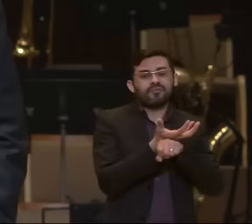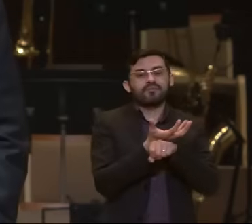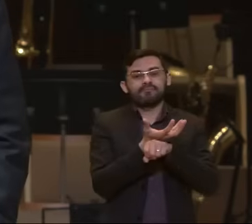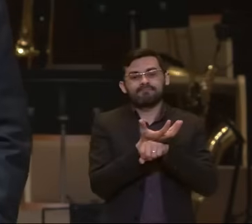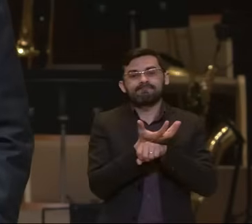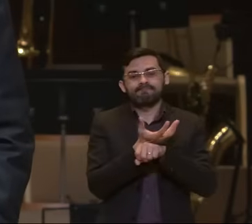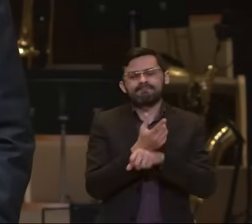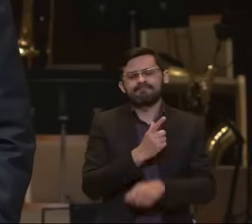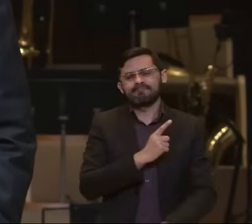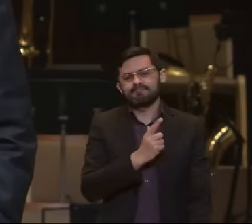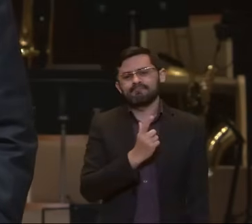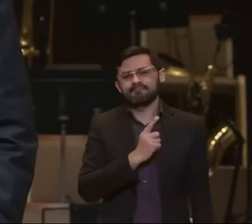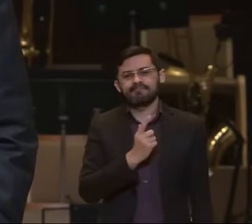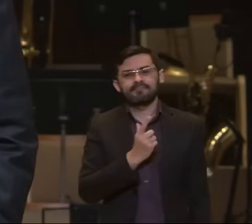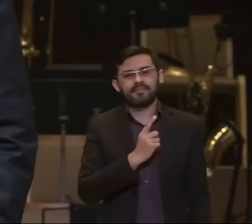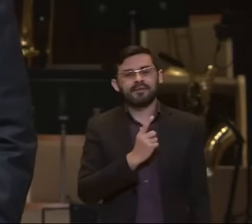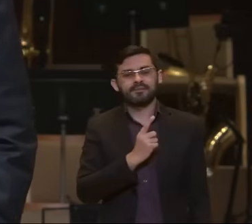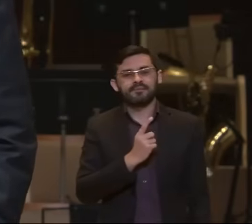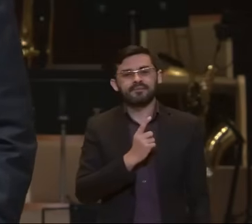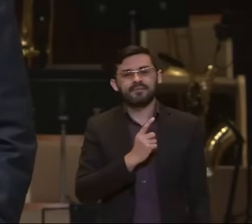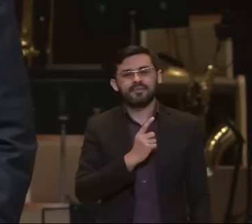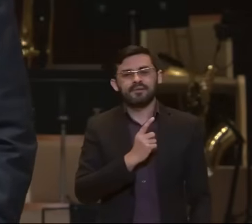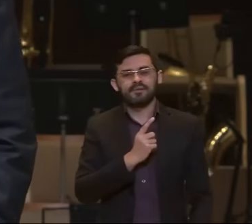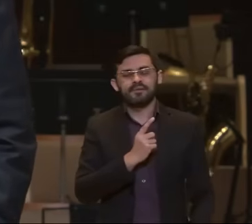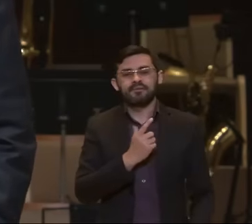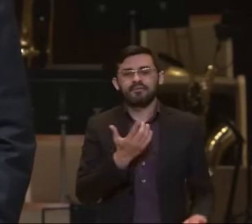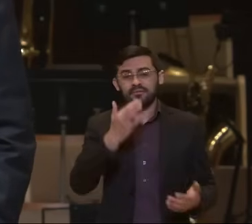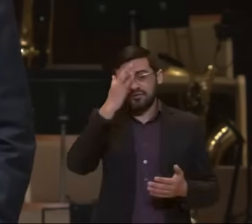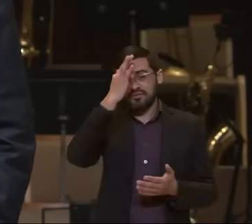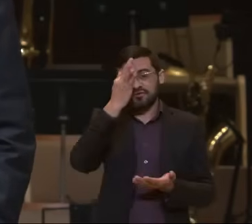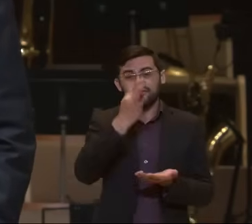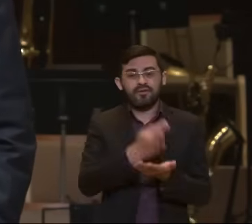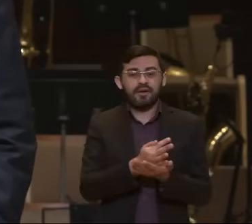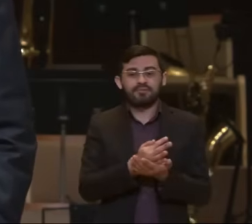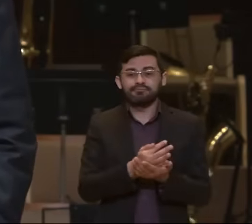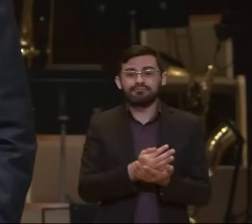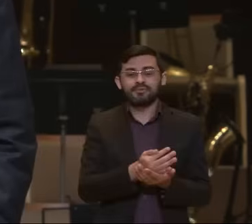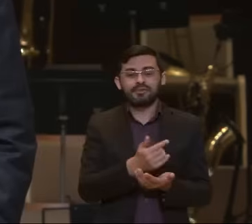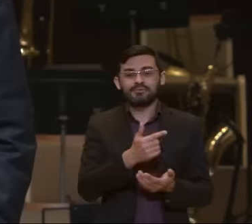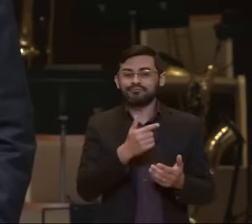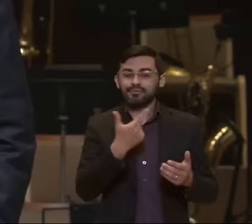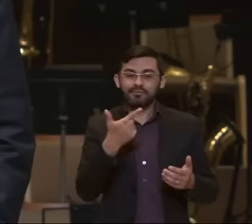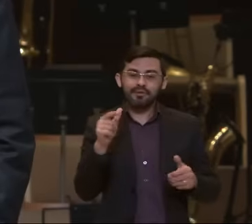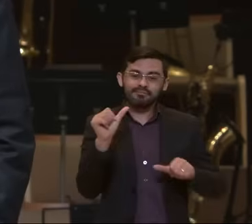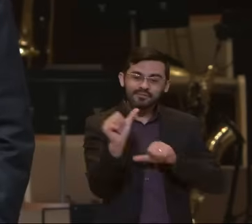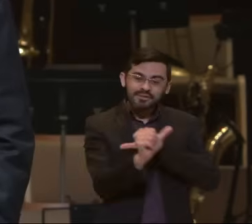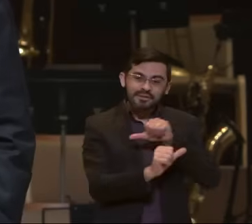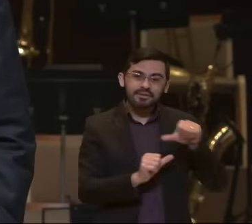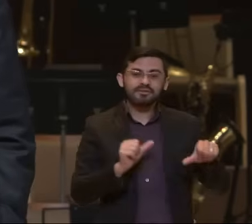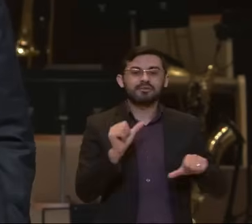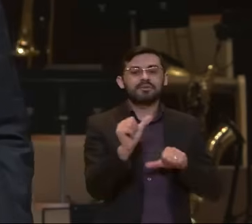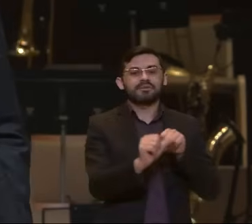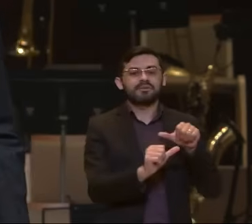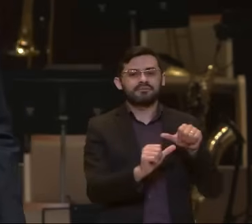Existem tipos de fé que não produzem frutos. Existem tipos de fé